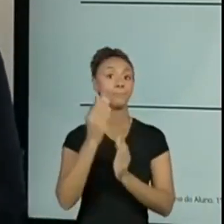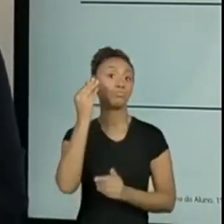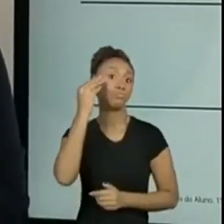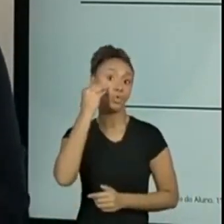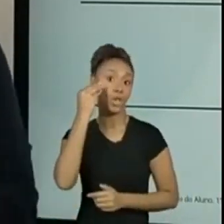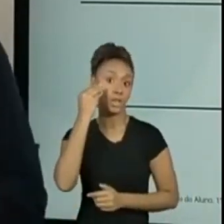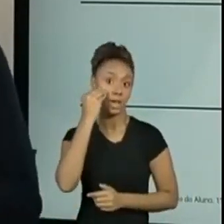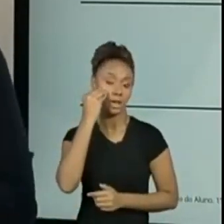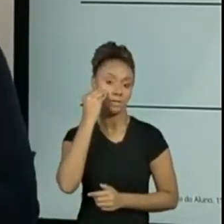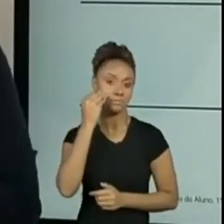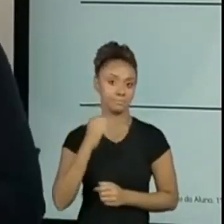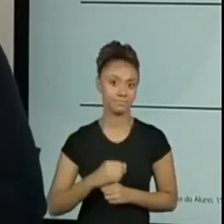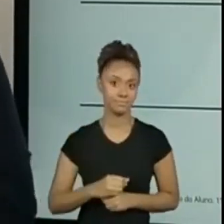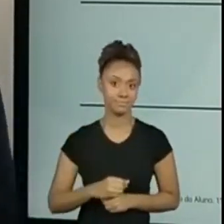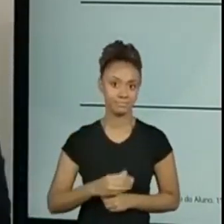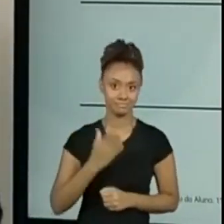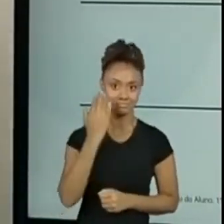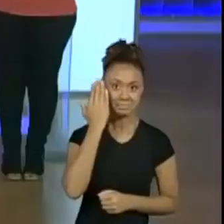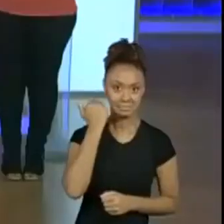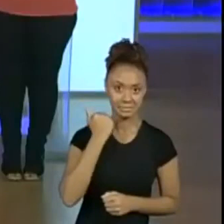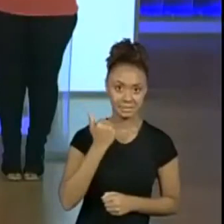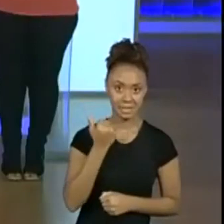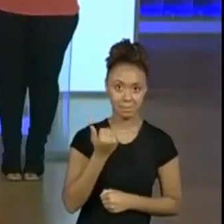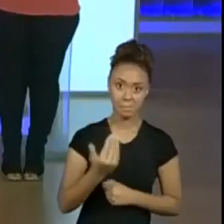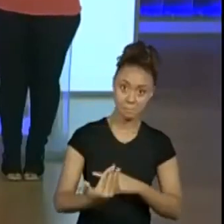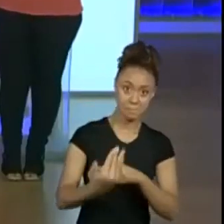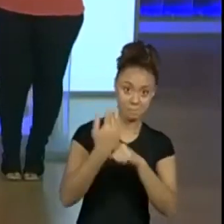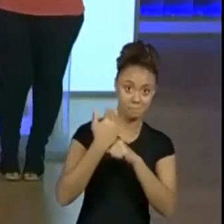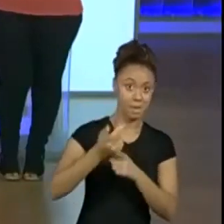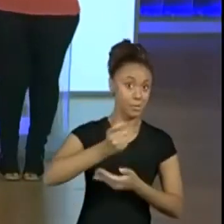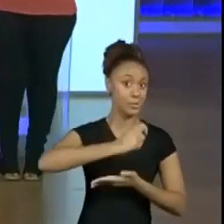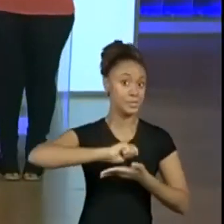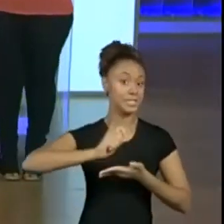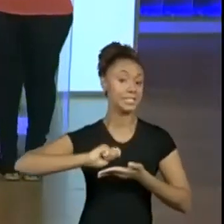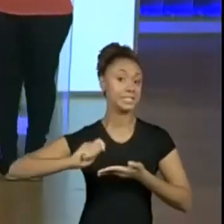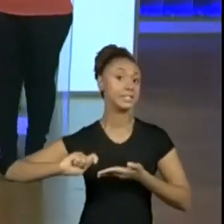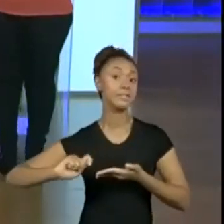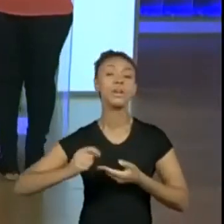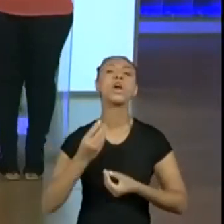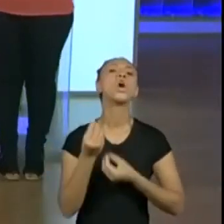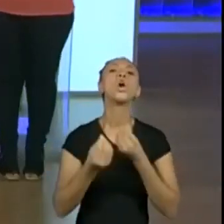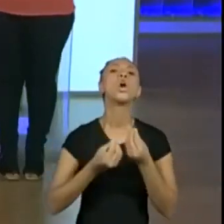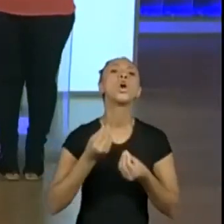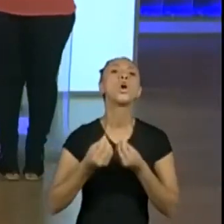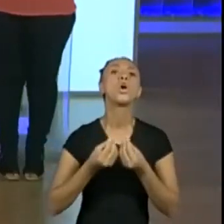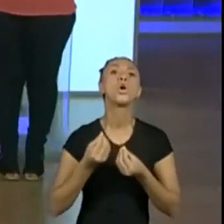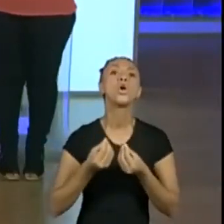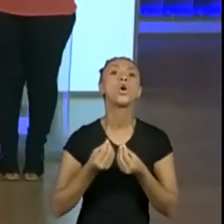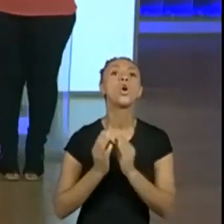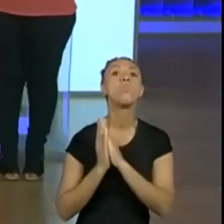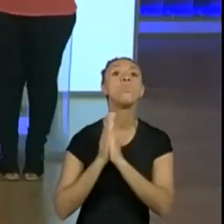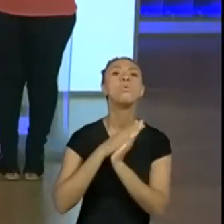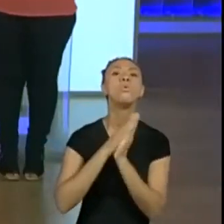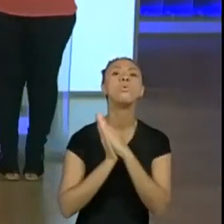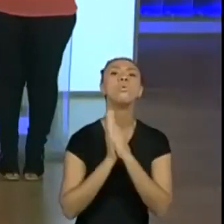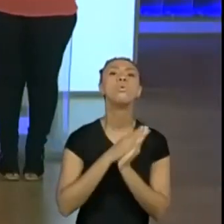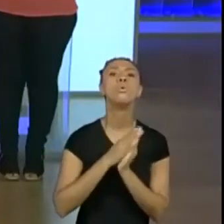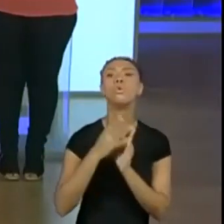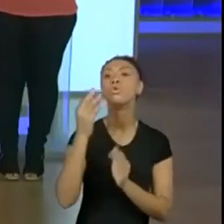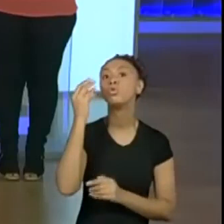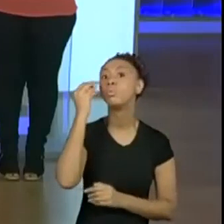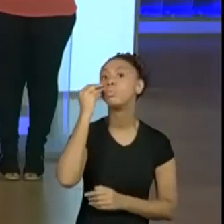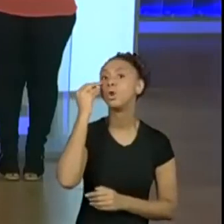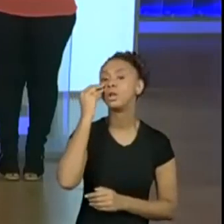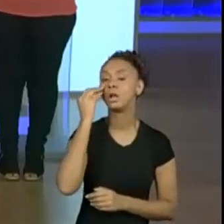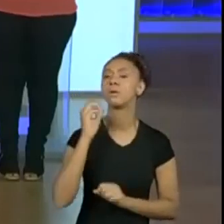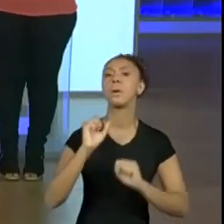escrever boneca? Eles vão me ajudar, professora? Vamos lá? Vão me ajudar a escrever vamos, boneca? Sim, vamos lá. Ajudem, então, mandem